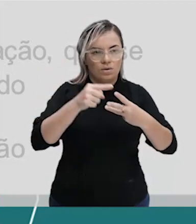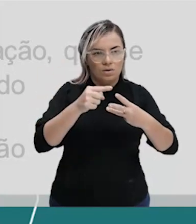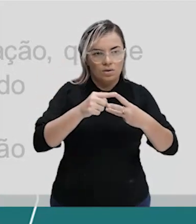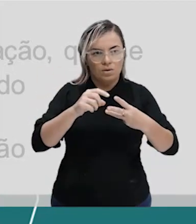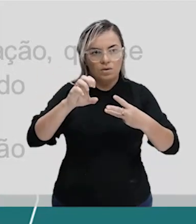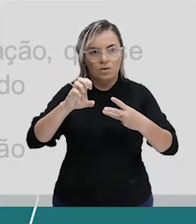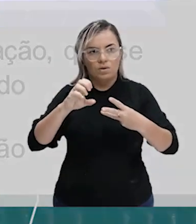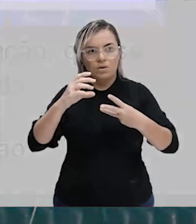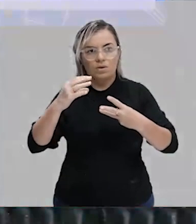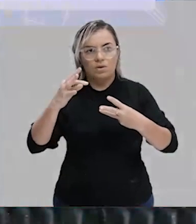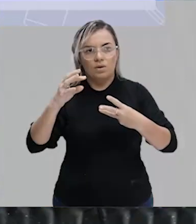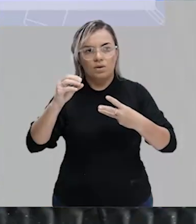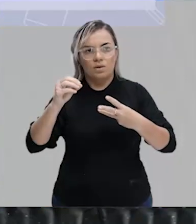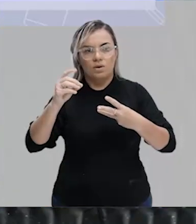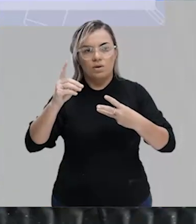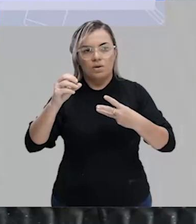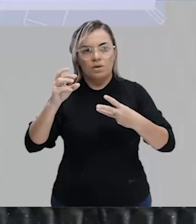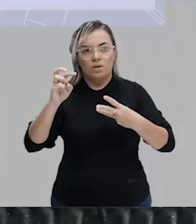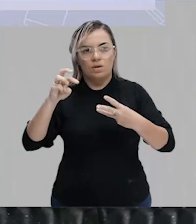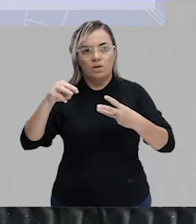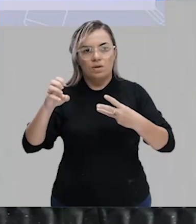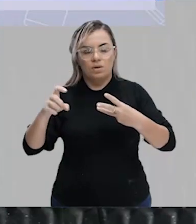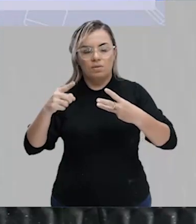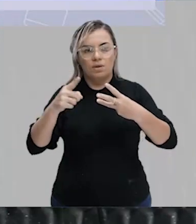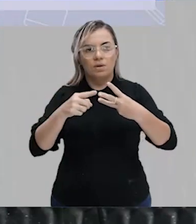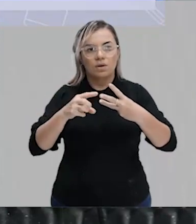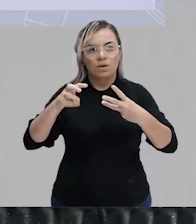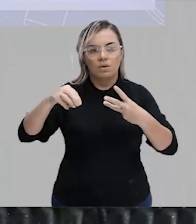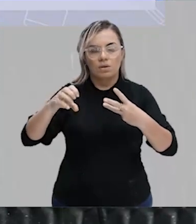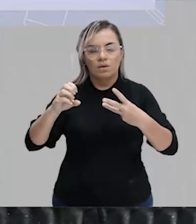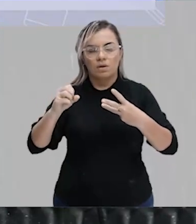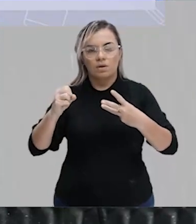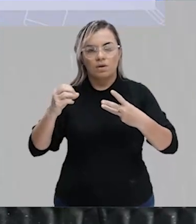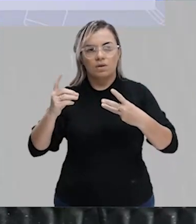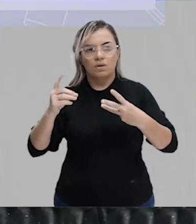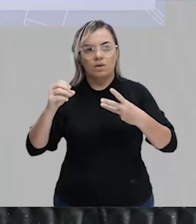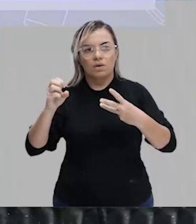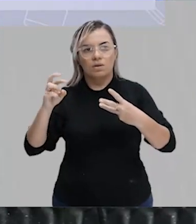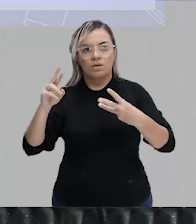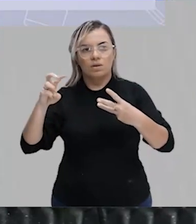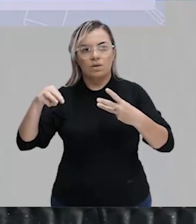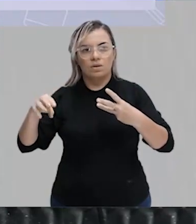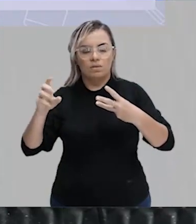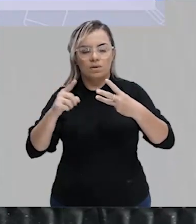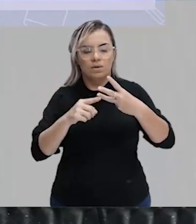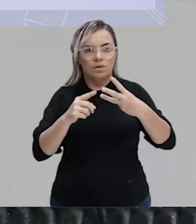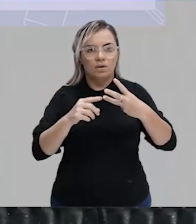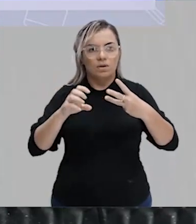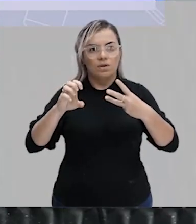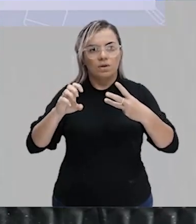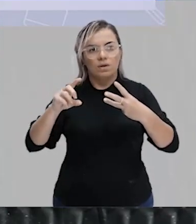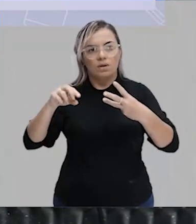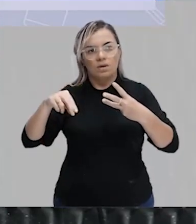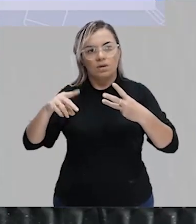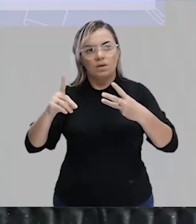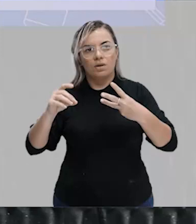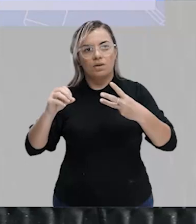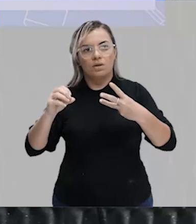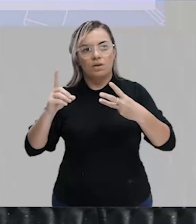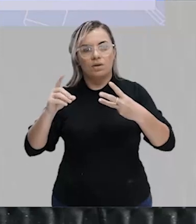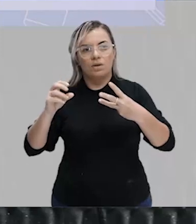Ectoderme, mesoderme e endoderme, tá? A ectoderme ela vai estar ali ajudando a